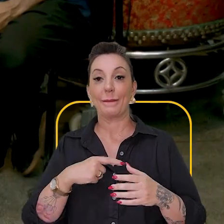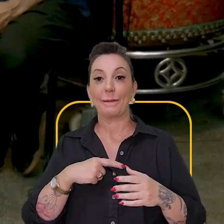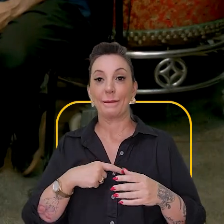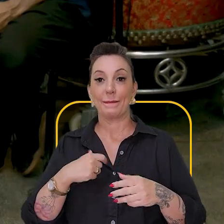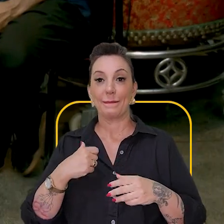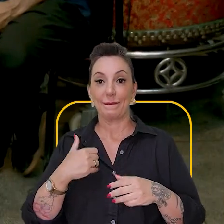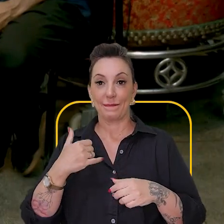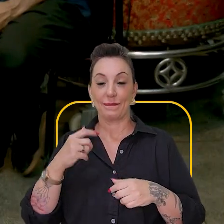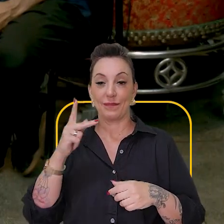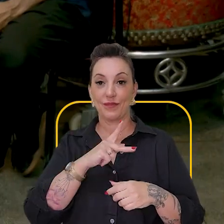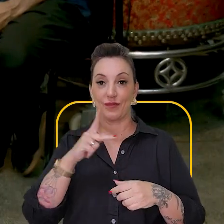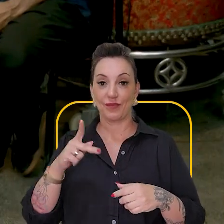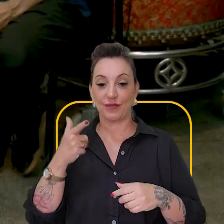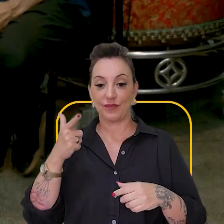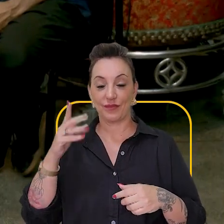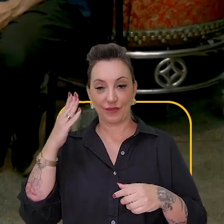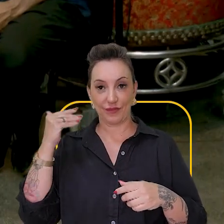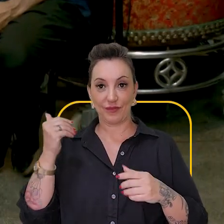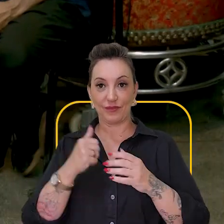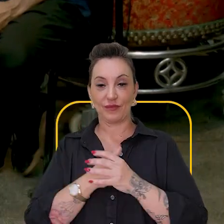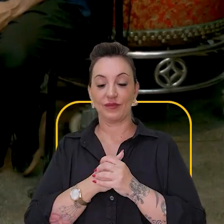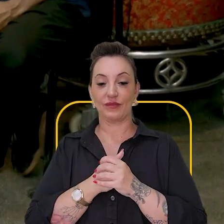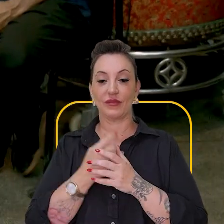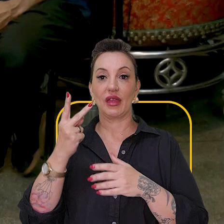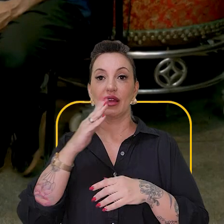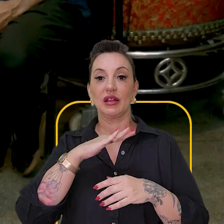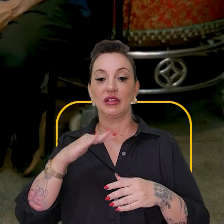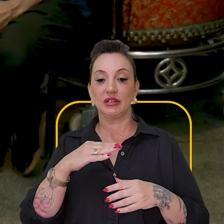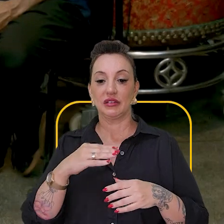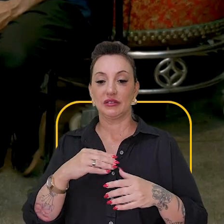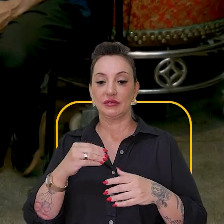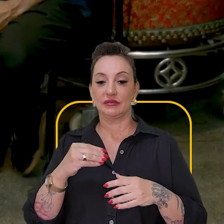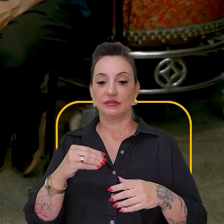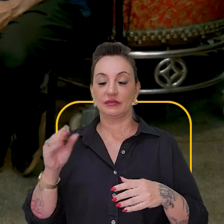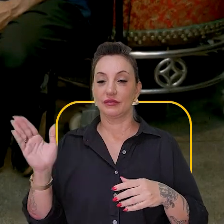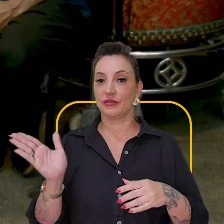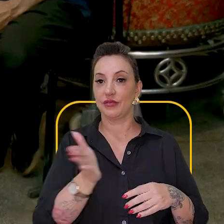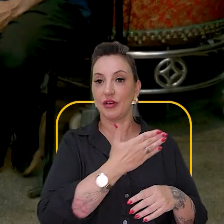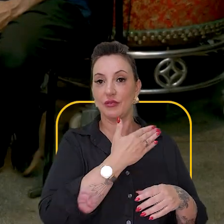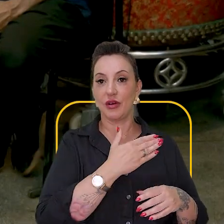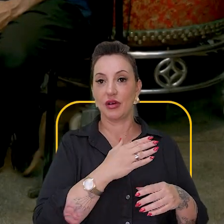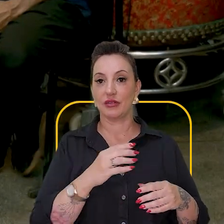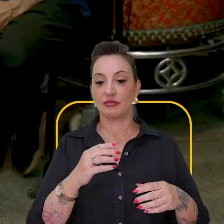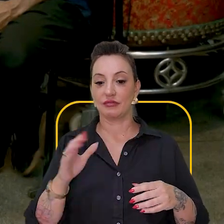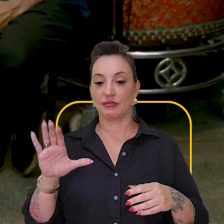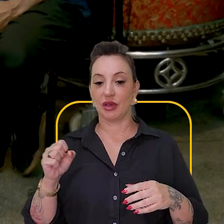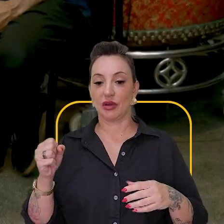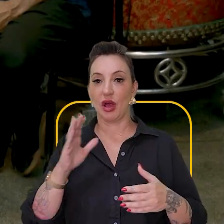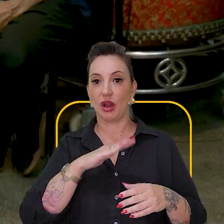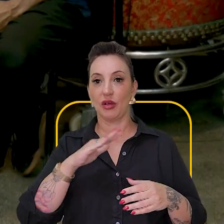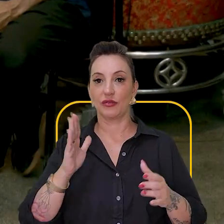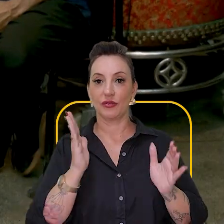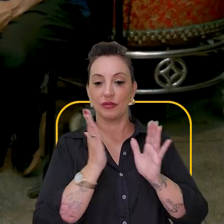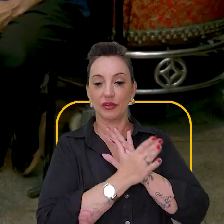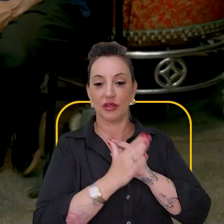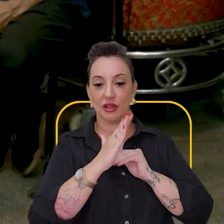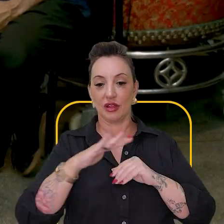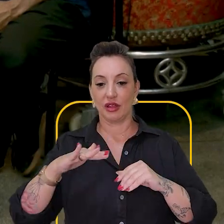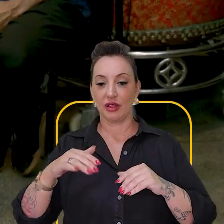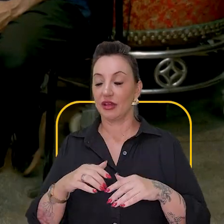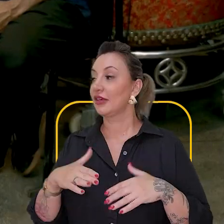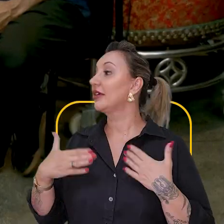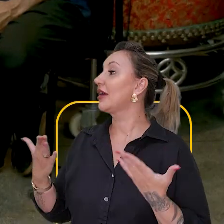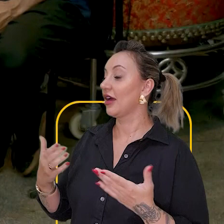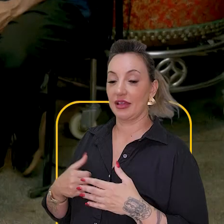mestre de outra escola um famoso que tava com dois alunos ele virou as costas pegou os alunos e foi embora meus alunos